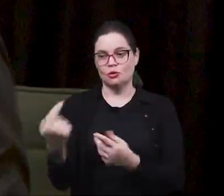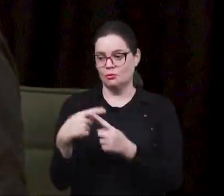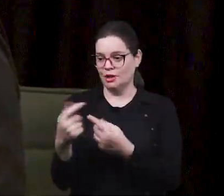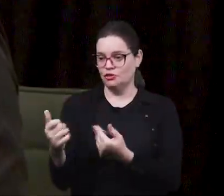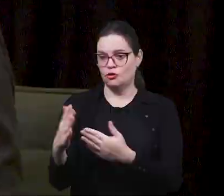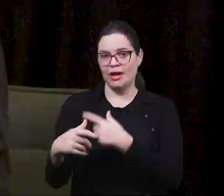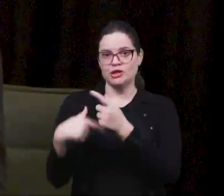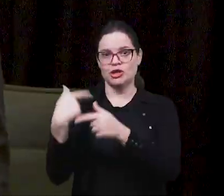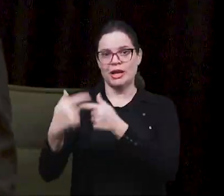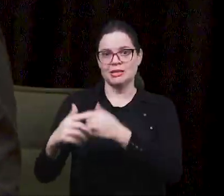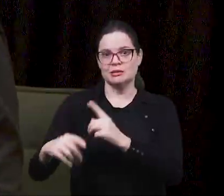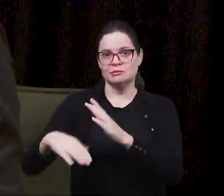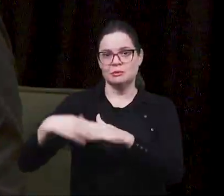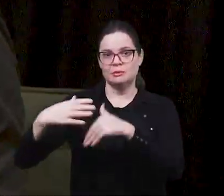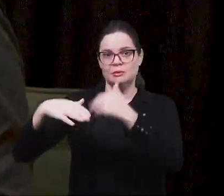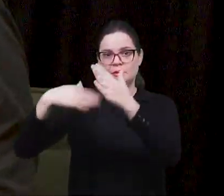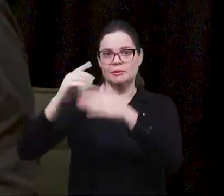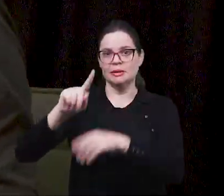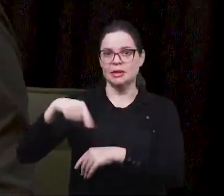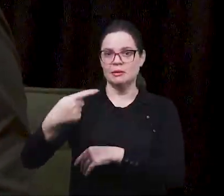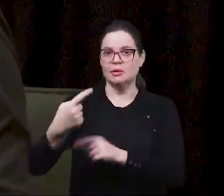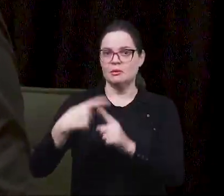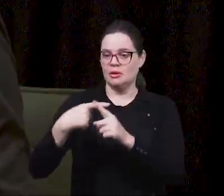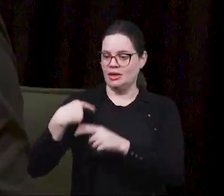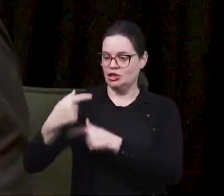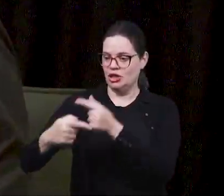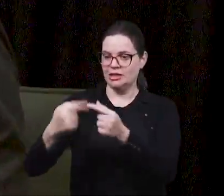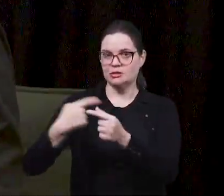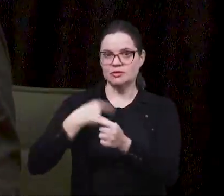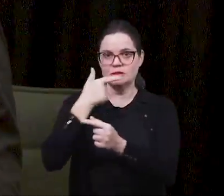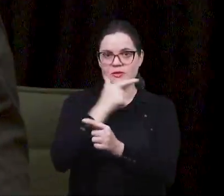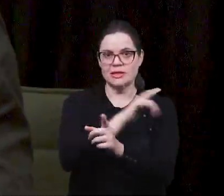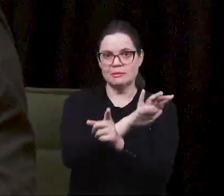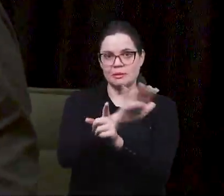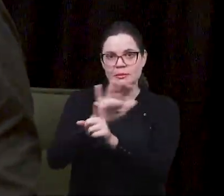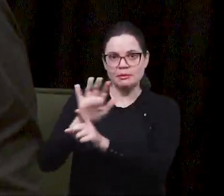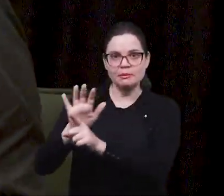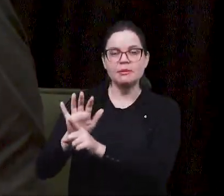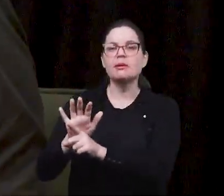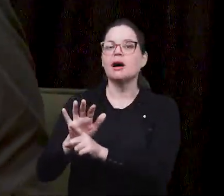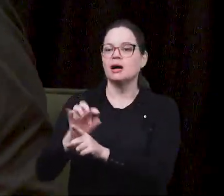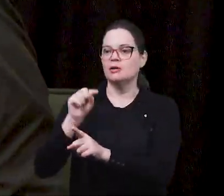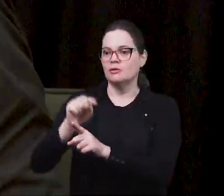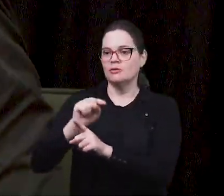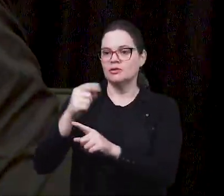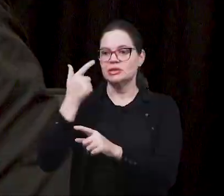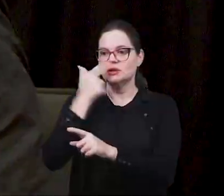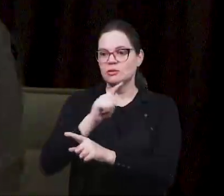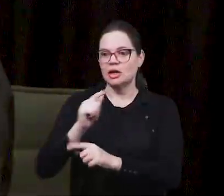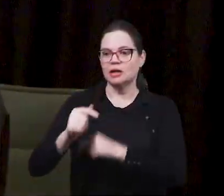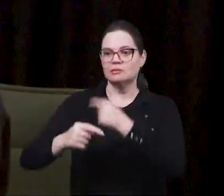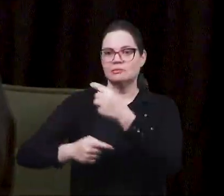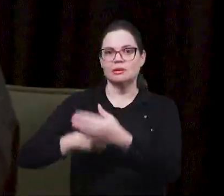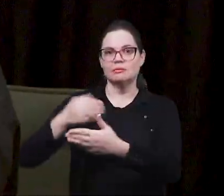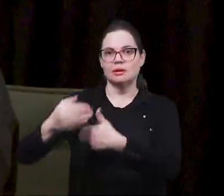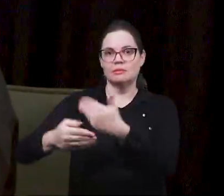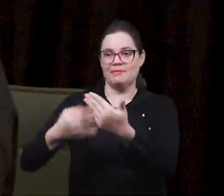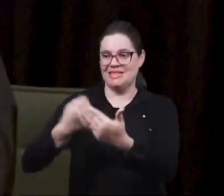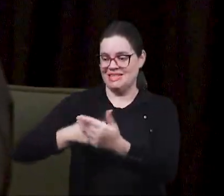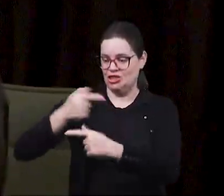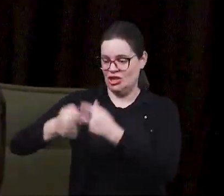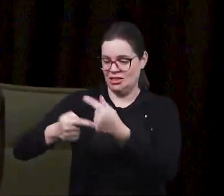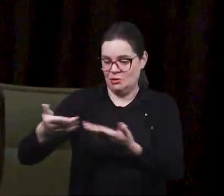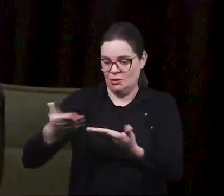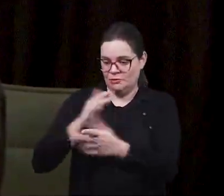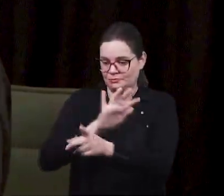gerações. Se você vence uma geração, você vence os seus filhos, porque aquilo que é aprendido por uma geração é passado de maneira natural para